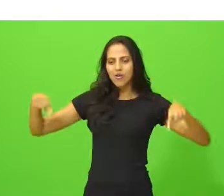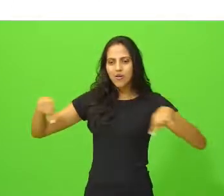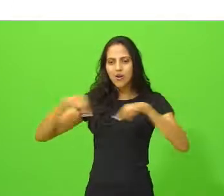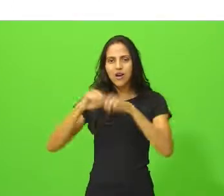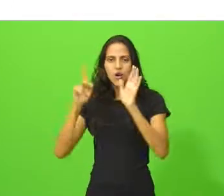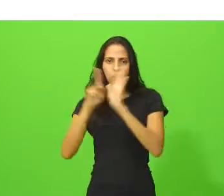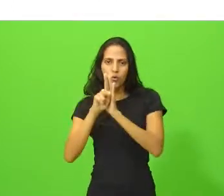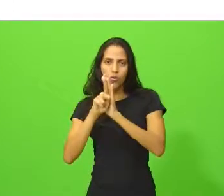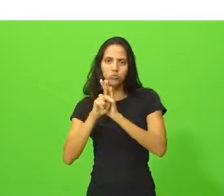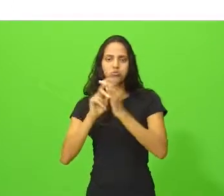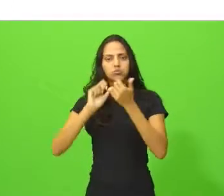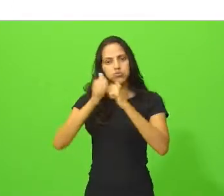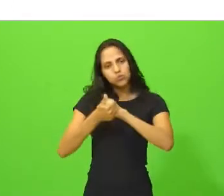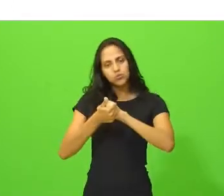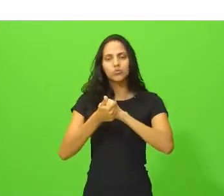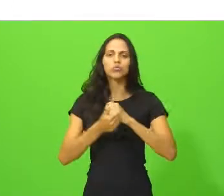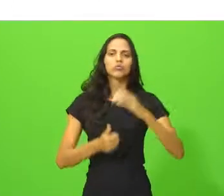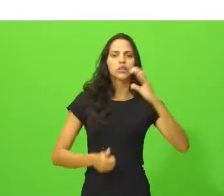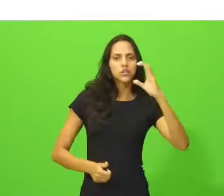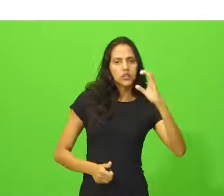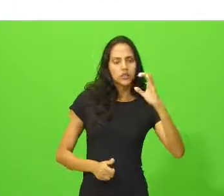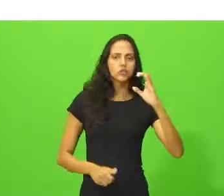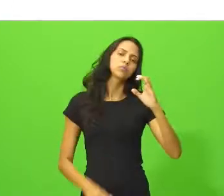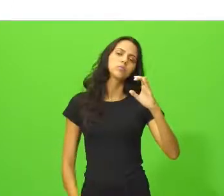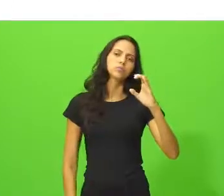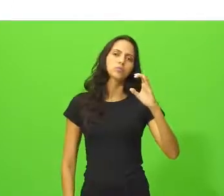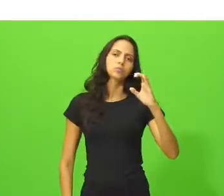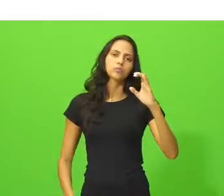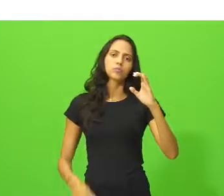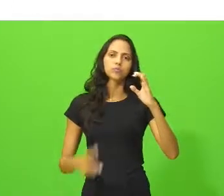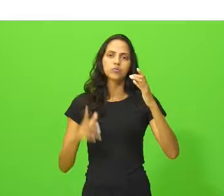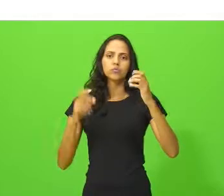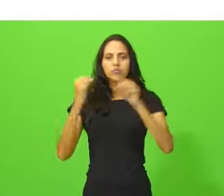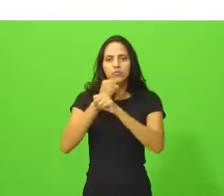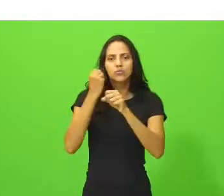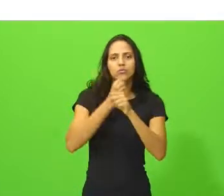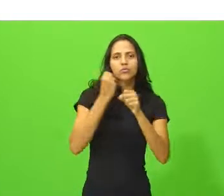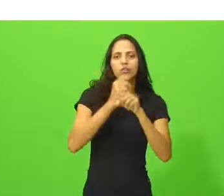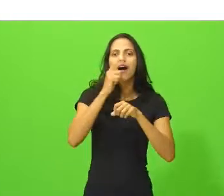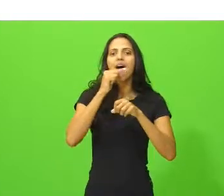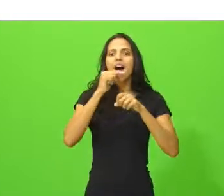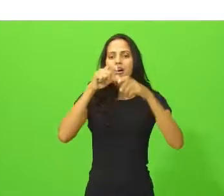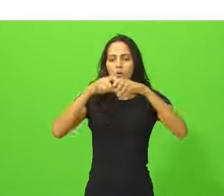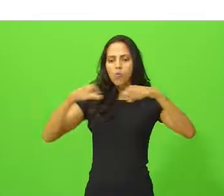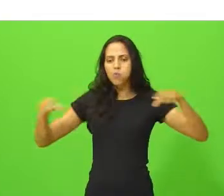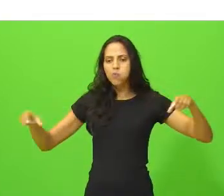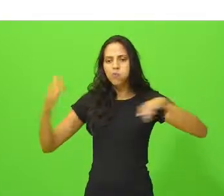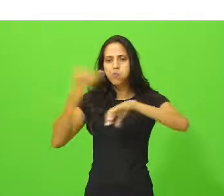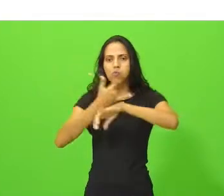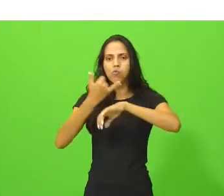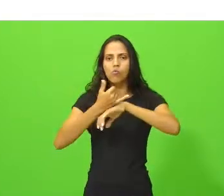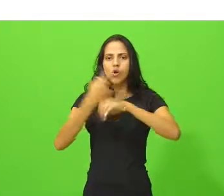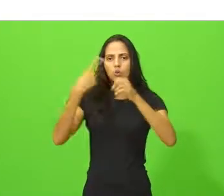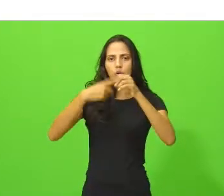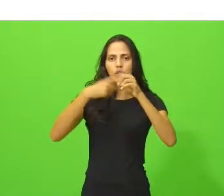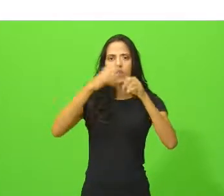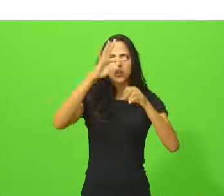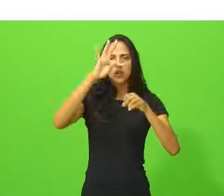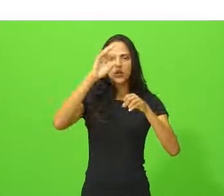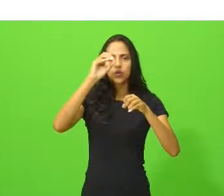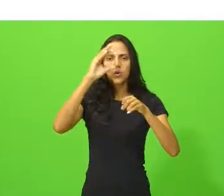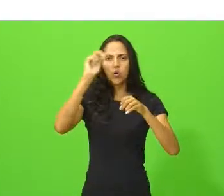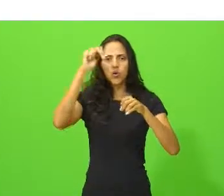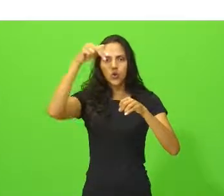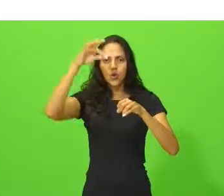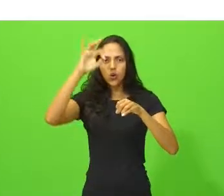de eventos esportivos. Opção C. Construção de usinas hidrelétricas sobre os rios Tocantins, Xingu